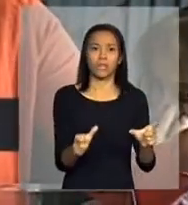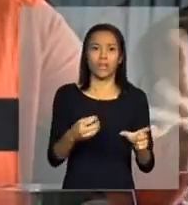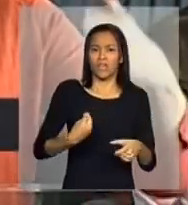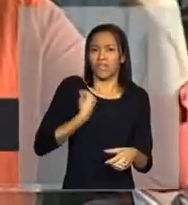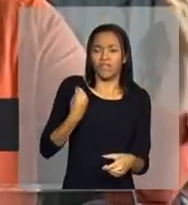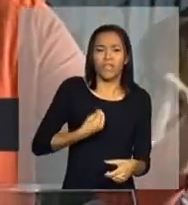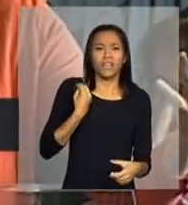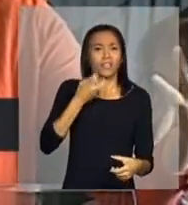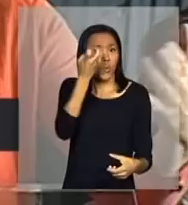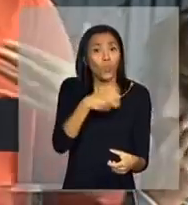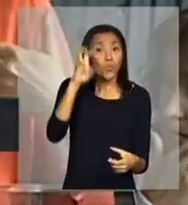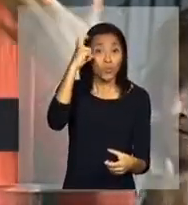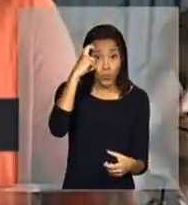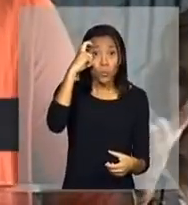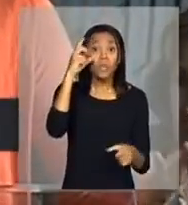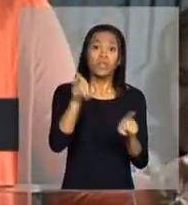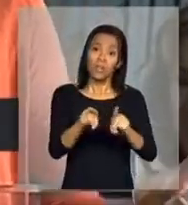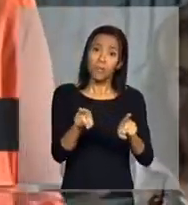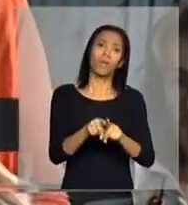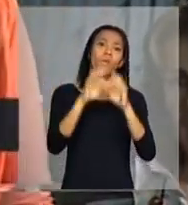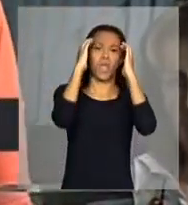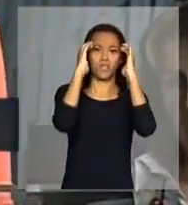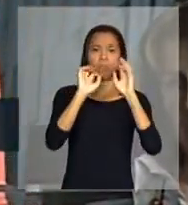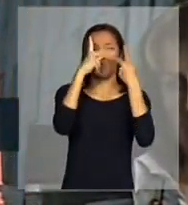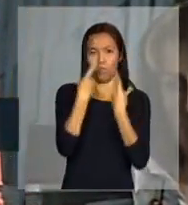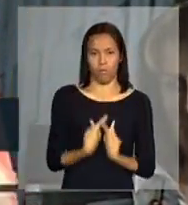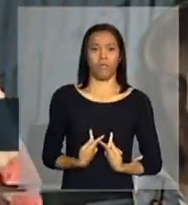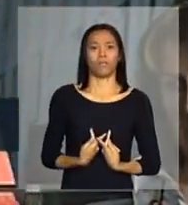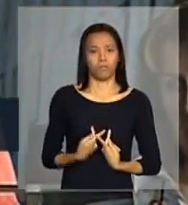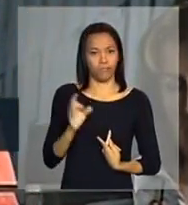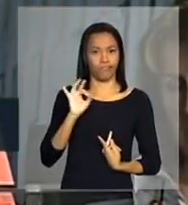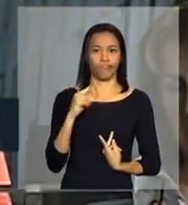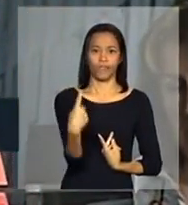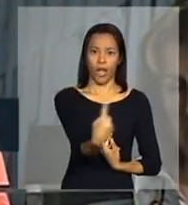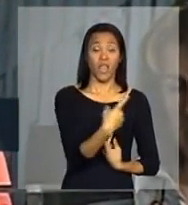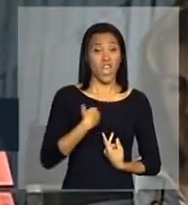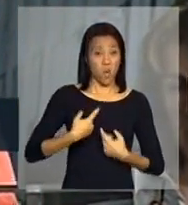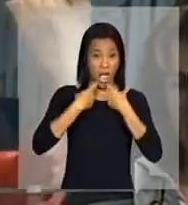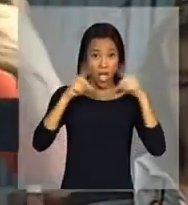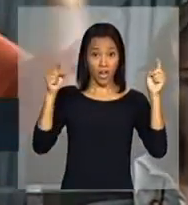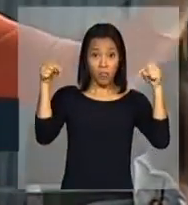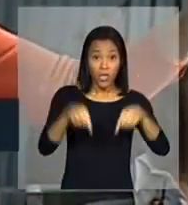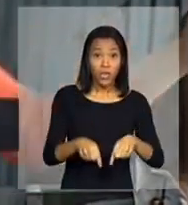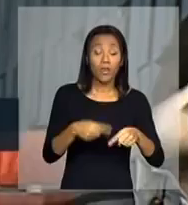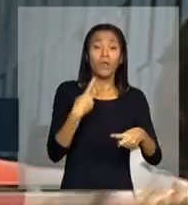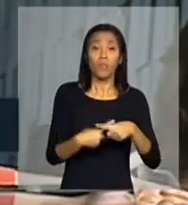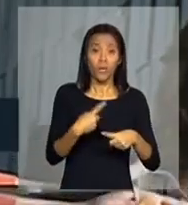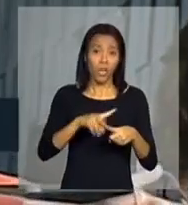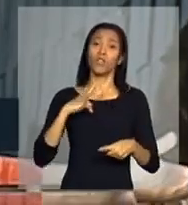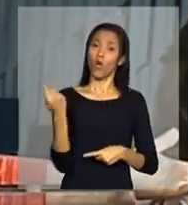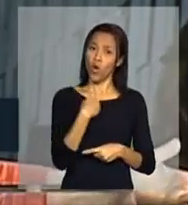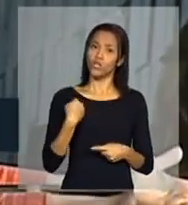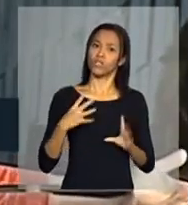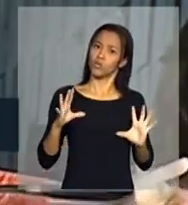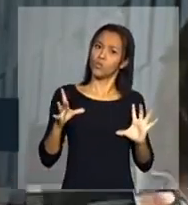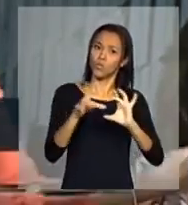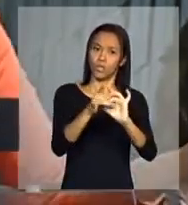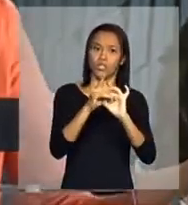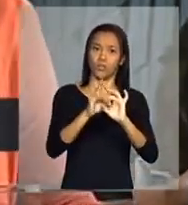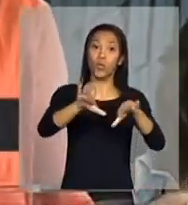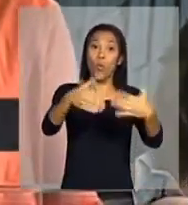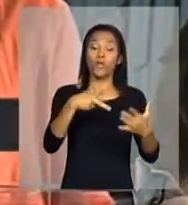vivências, a cultura e o respeito humano e a dignidade humana. Faço esse protesto porque todos devemos estar juntos quando falamos